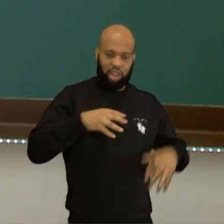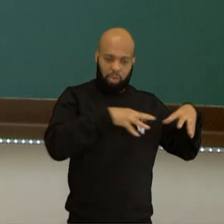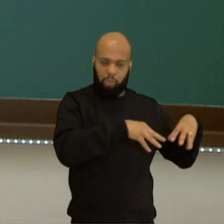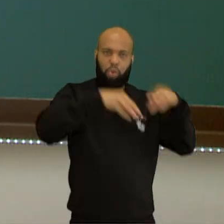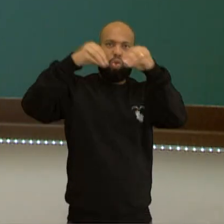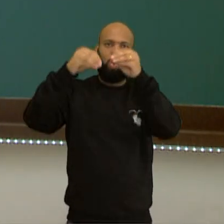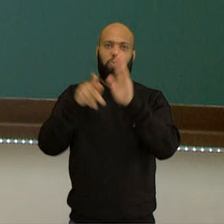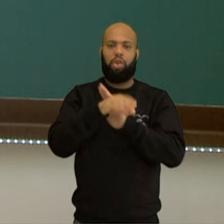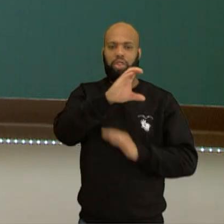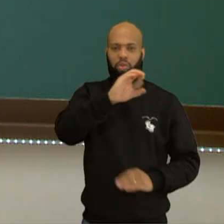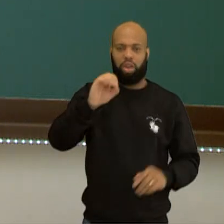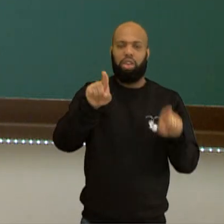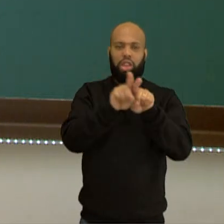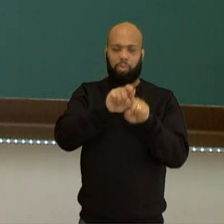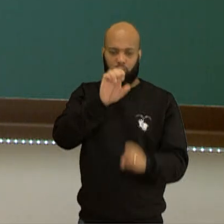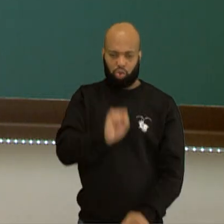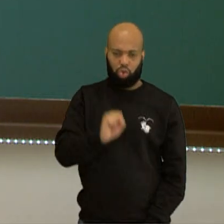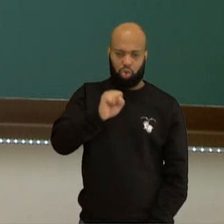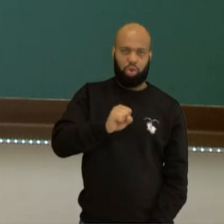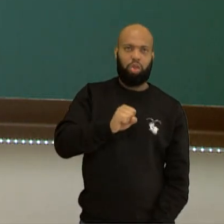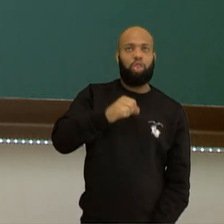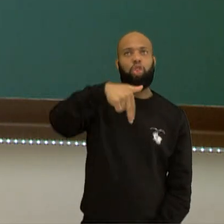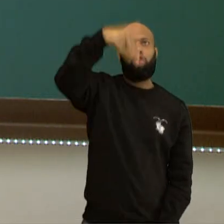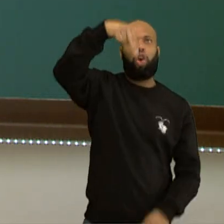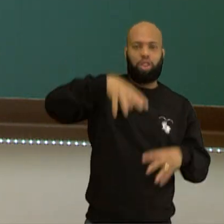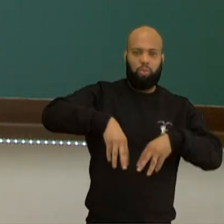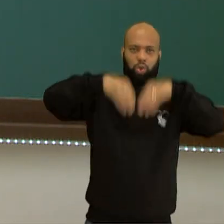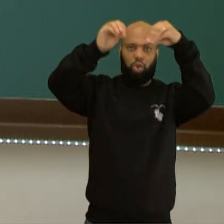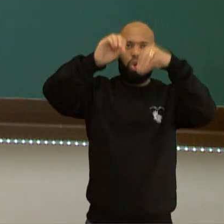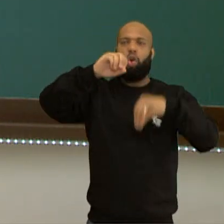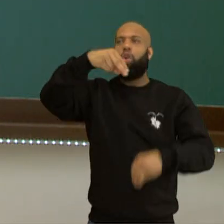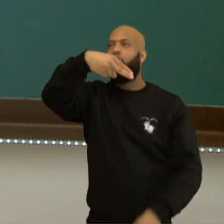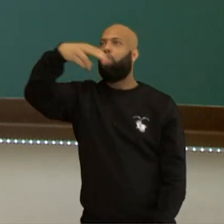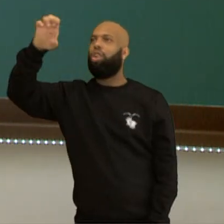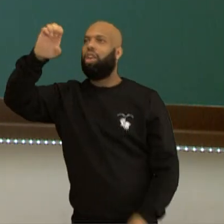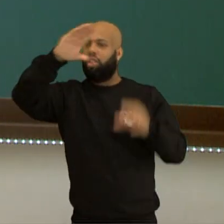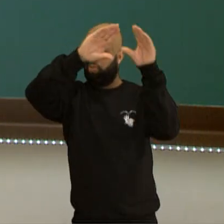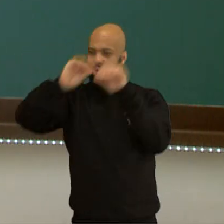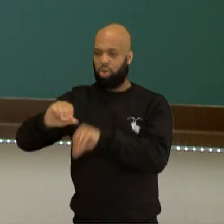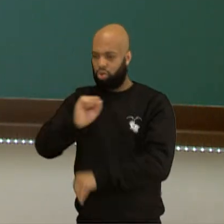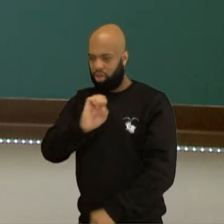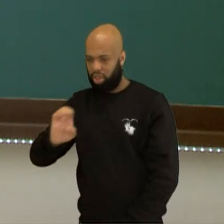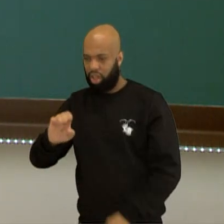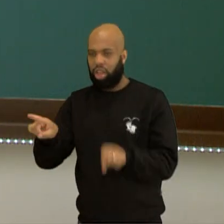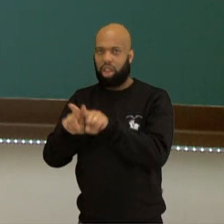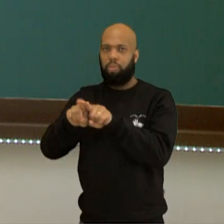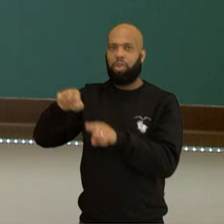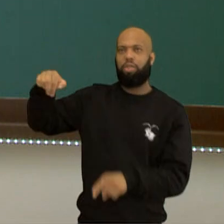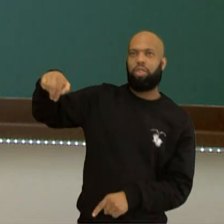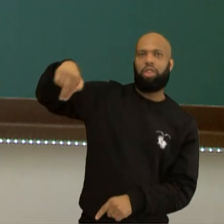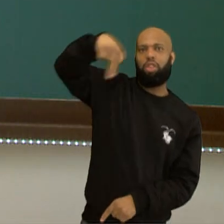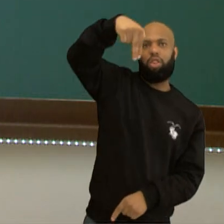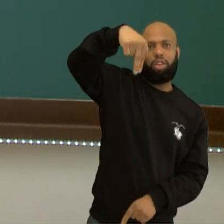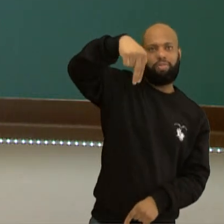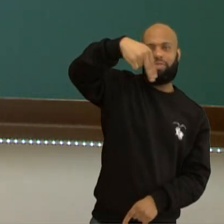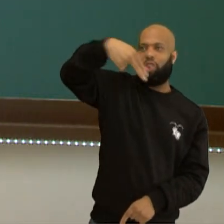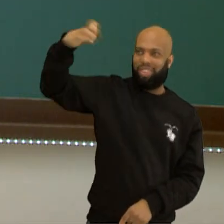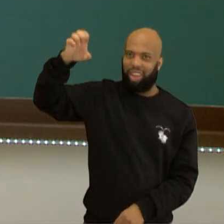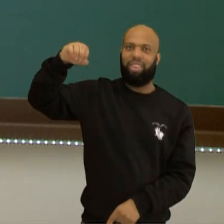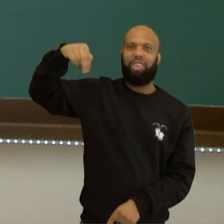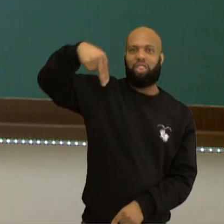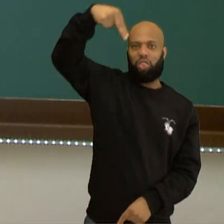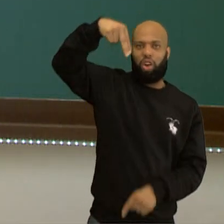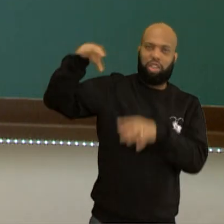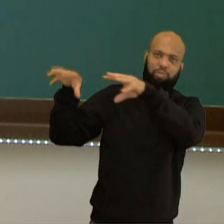centro-oeste, para o norte, pessoas que saíram do nordeste para o sudeste ou para o norte, ou mesmo movimentações dentro de